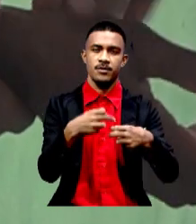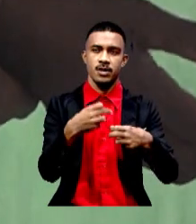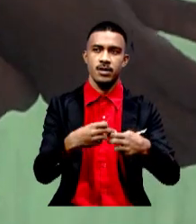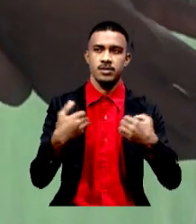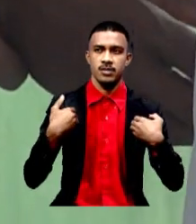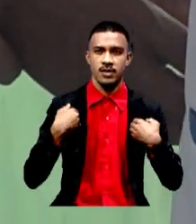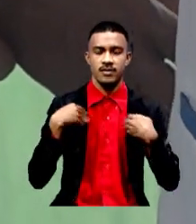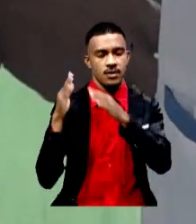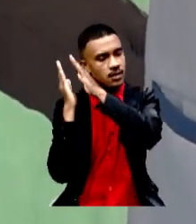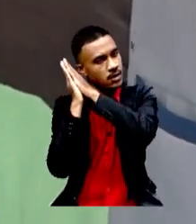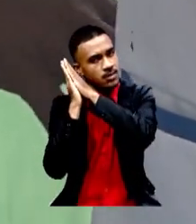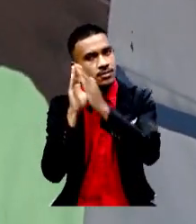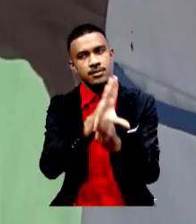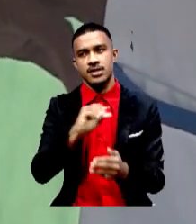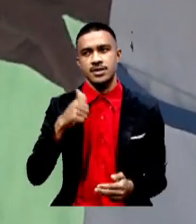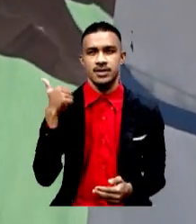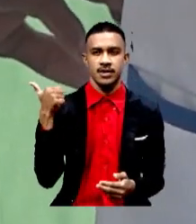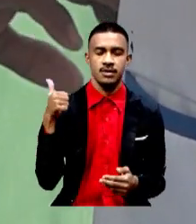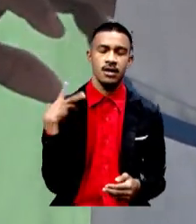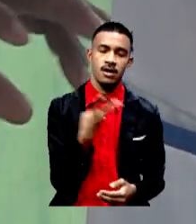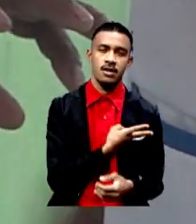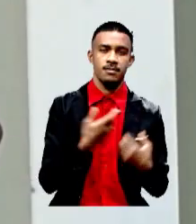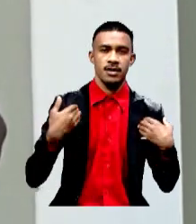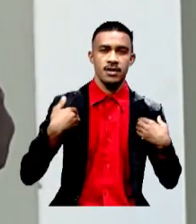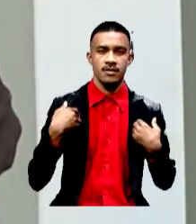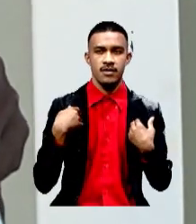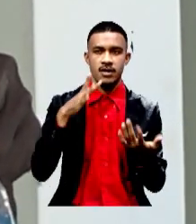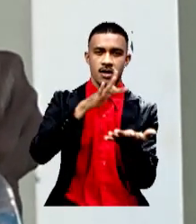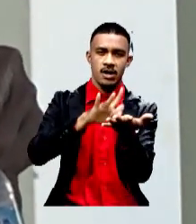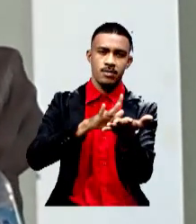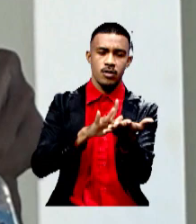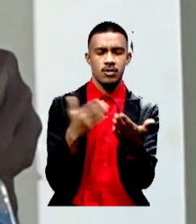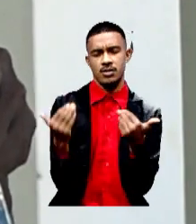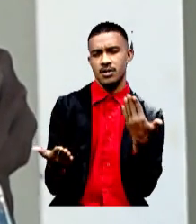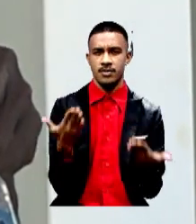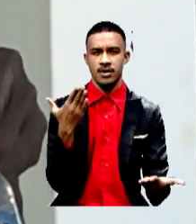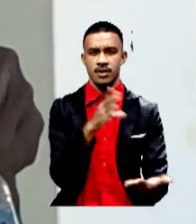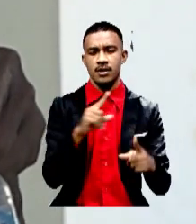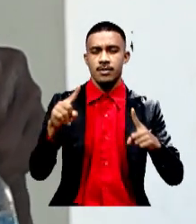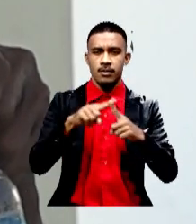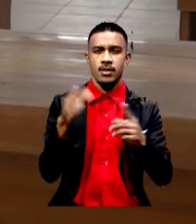iha kamas na la rumah ami iha ai moro depende ba problema ami bolo